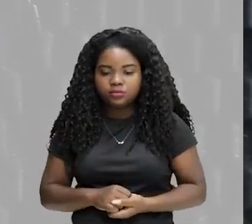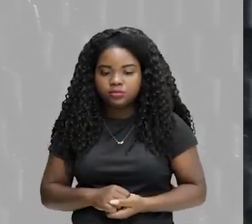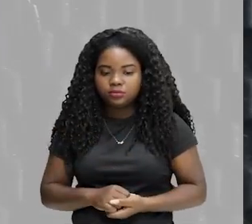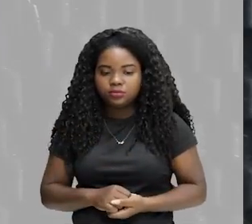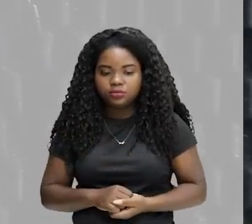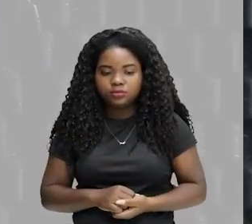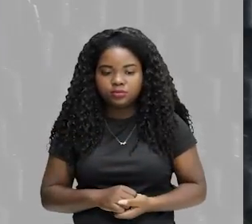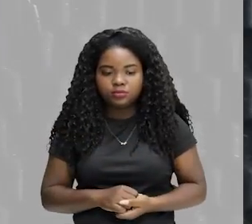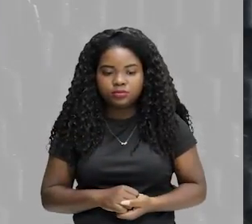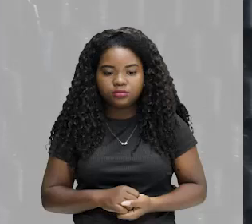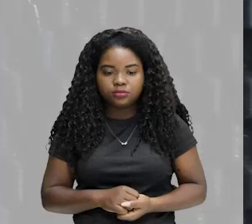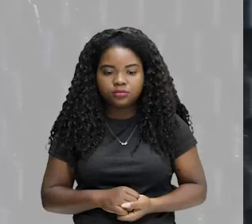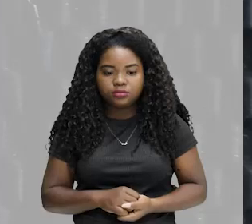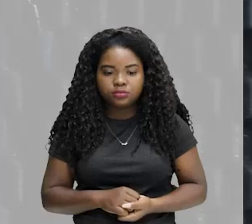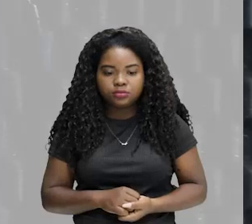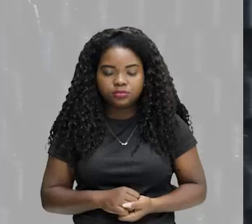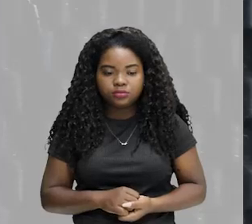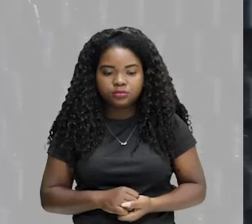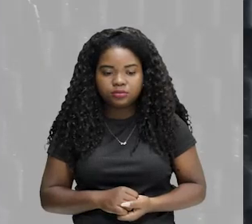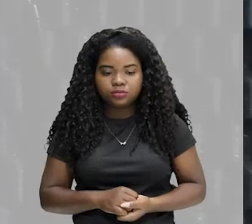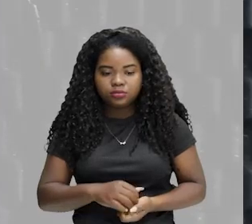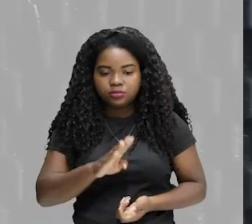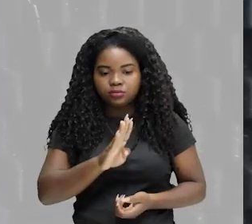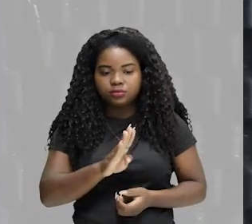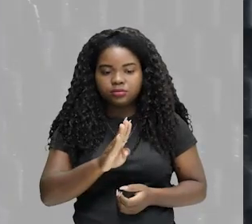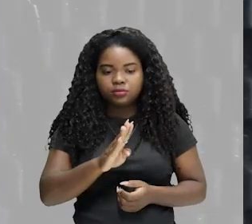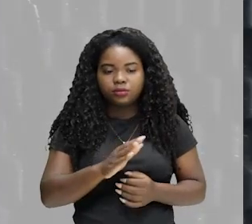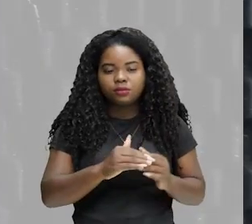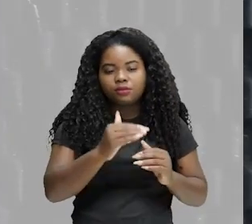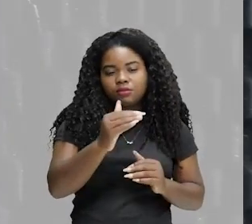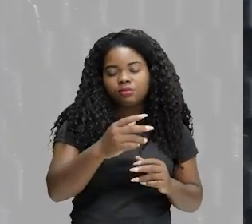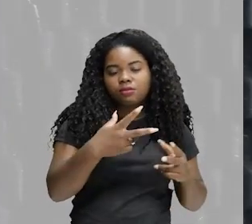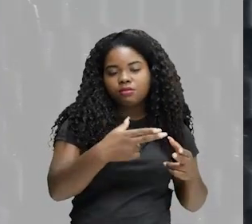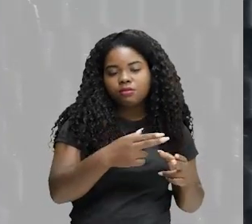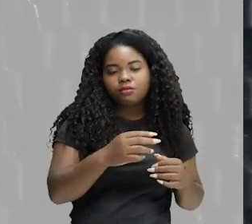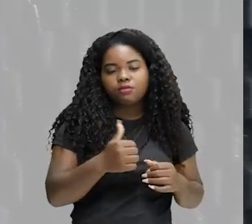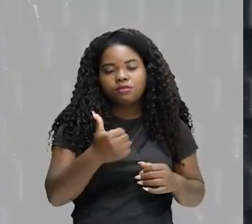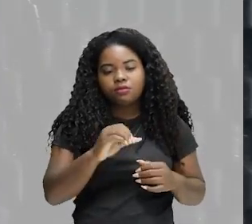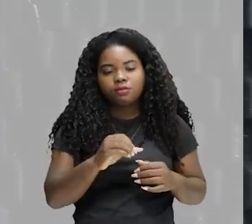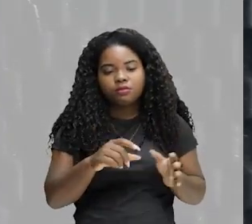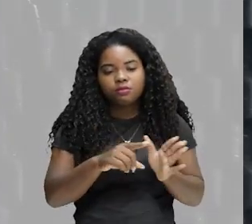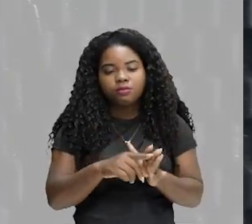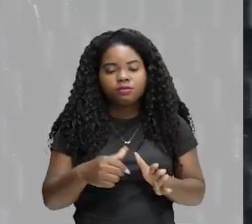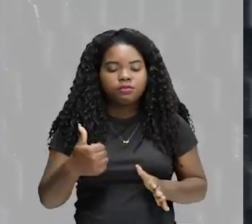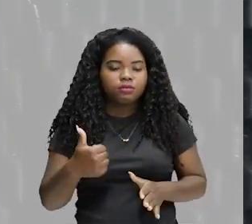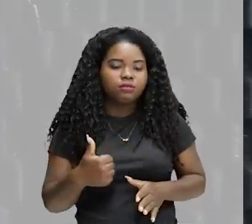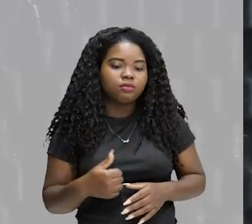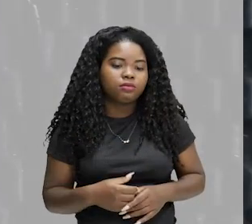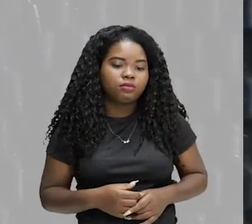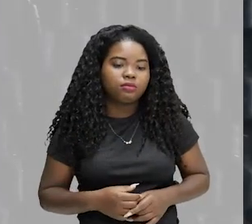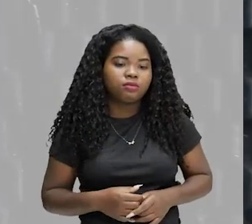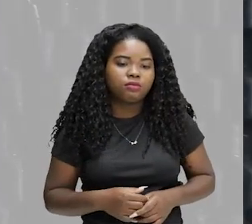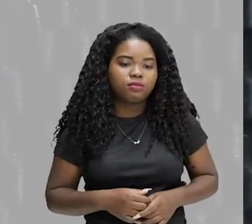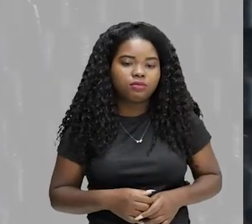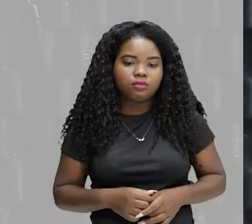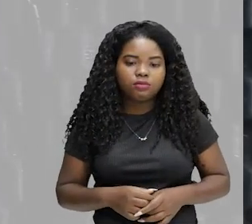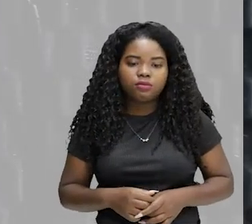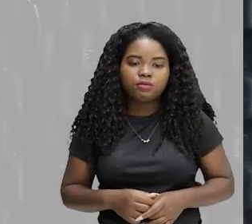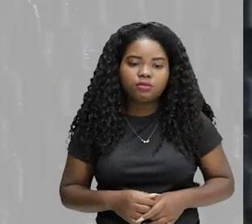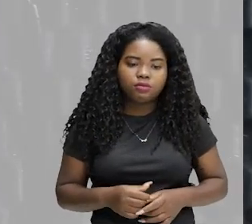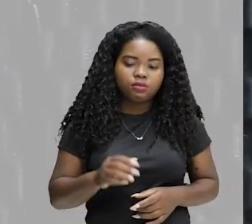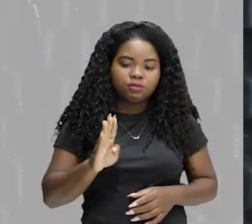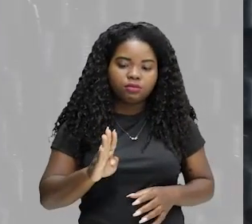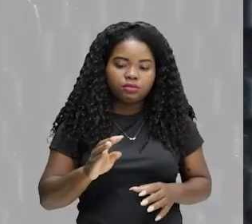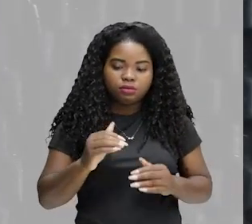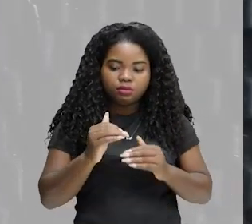as informações que nós achamos, b maior ou igual a 10 elevado a menos 1, isso para nós foi menor valor, e b